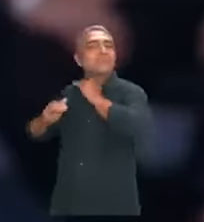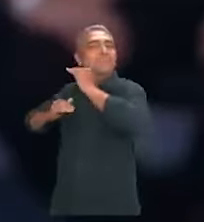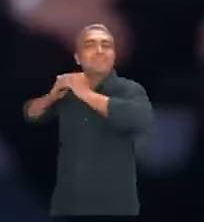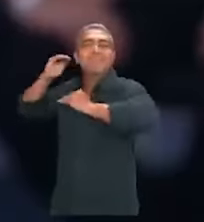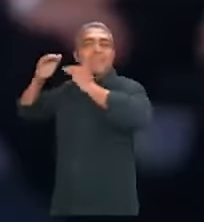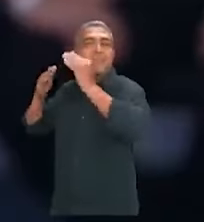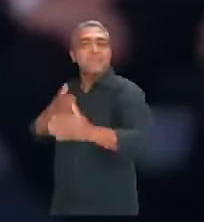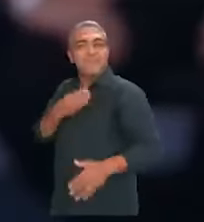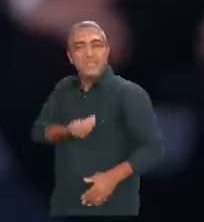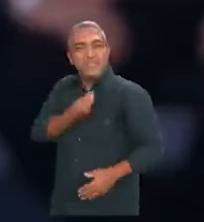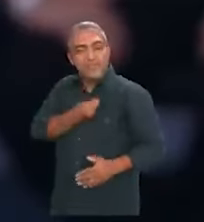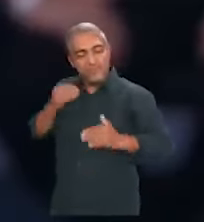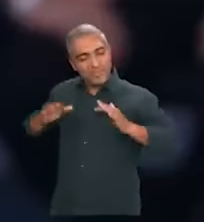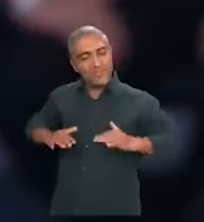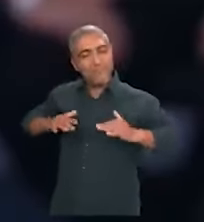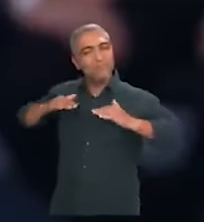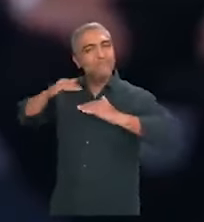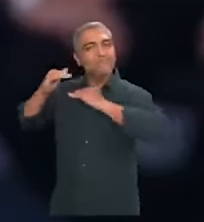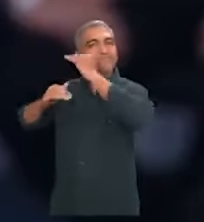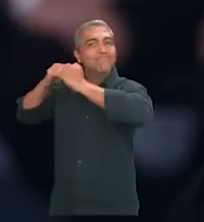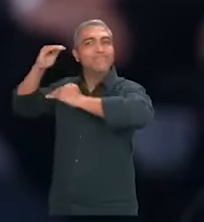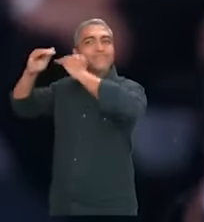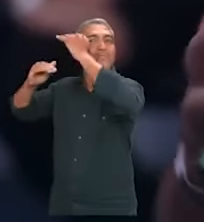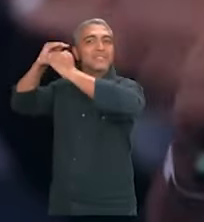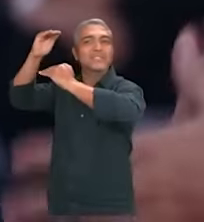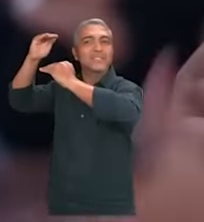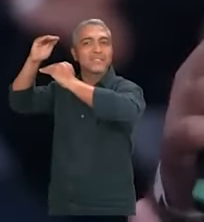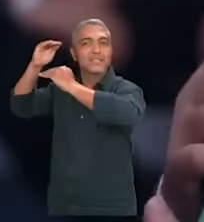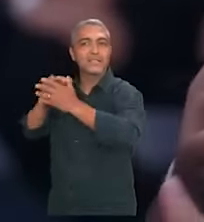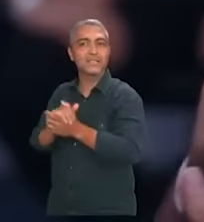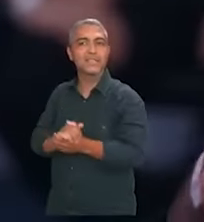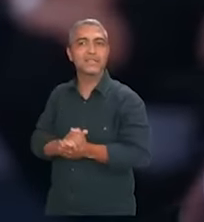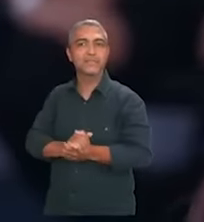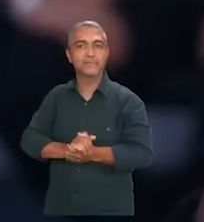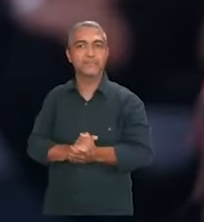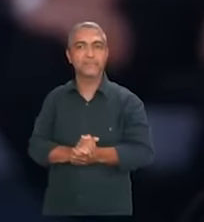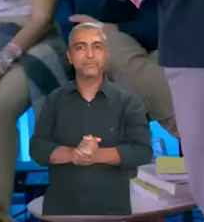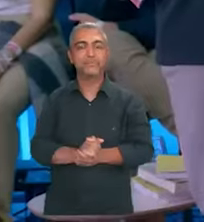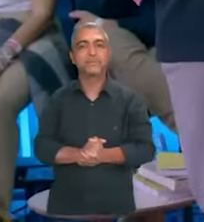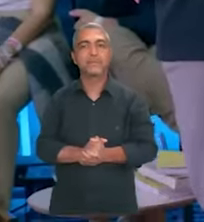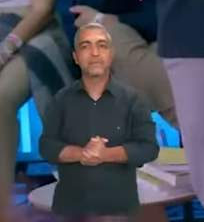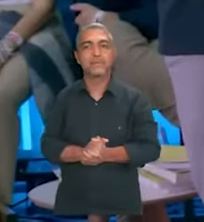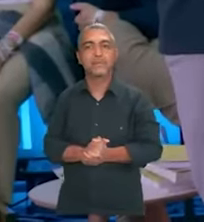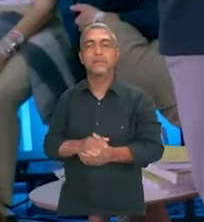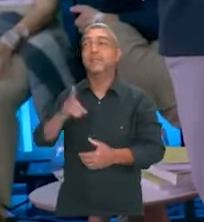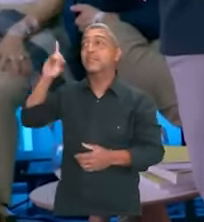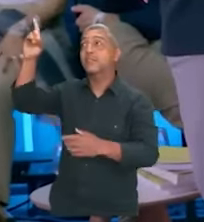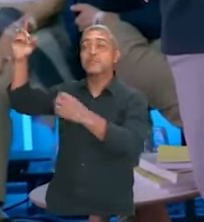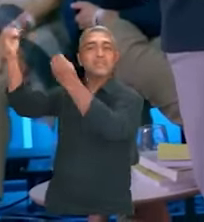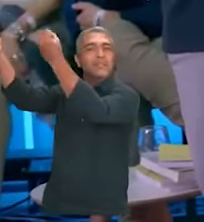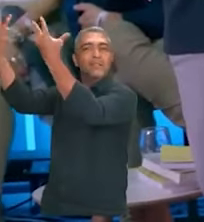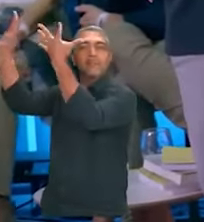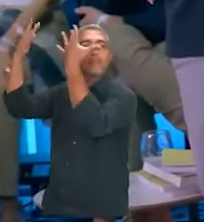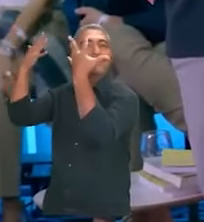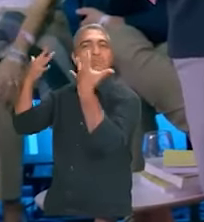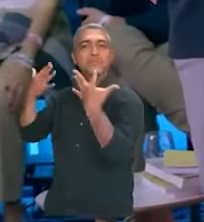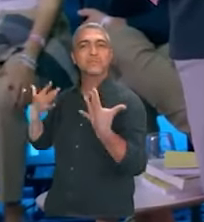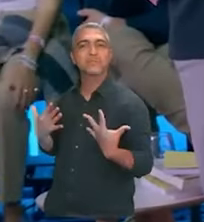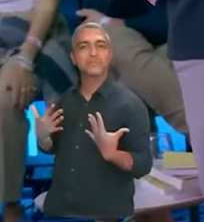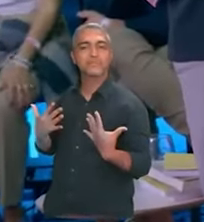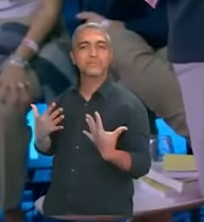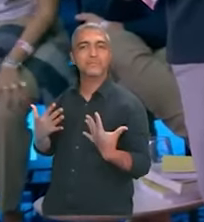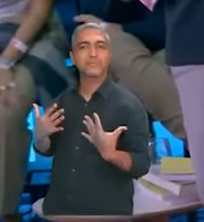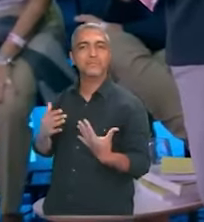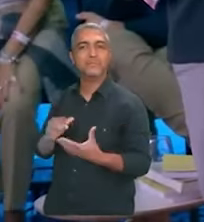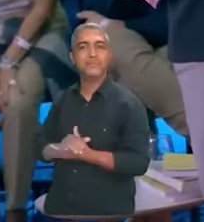encont de empresários Eu nunca fiz nada para prosperar mas Deus prosperou a minha vida e e